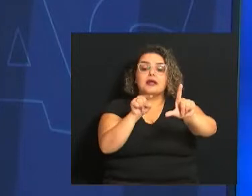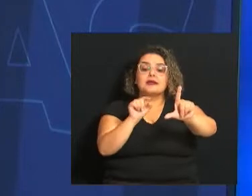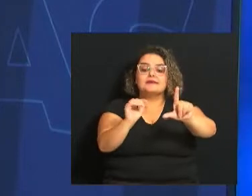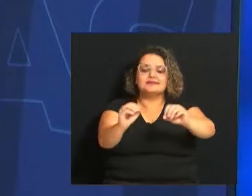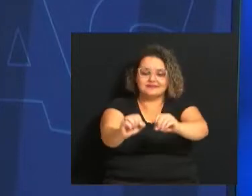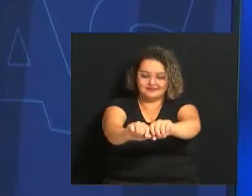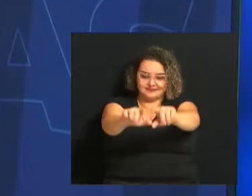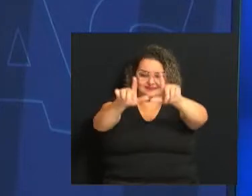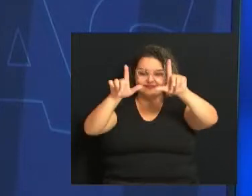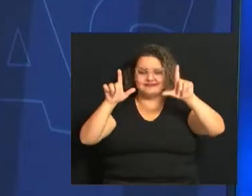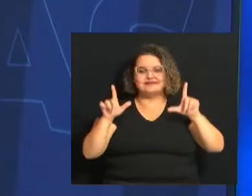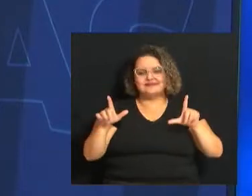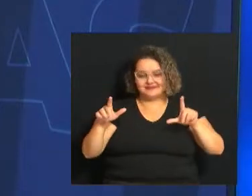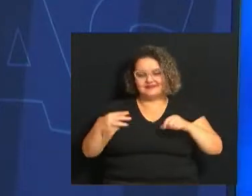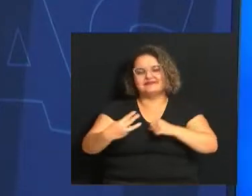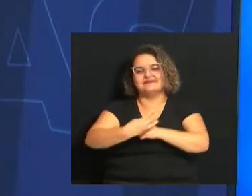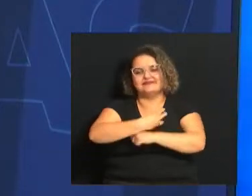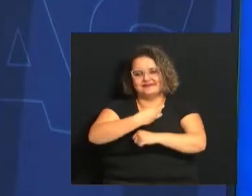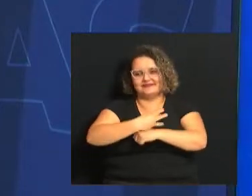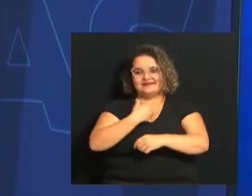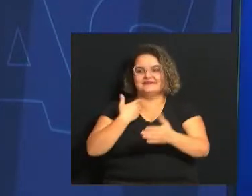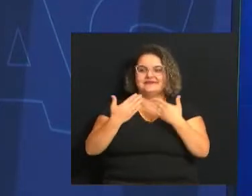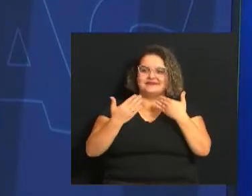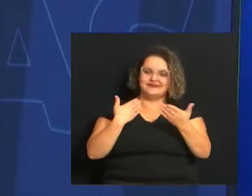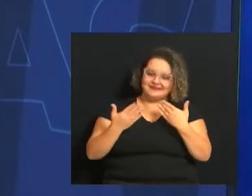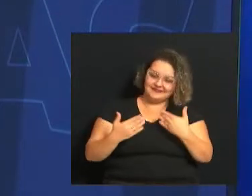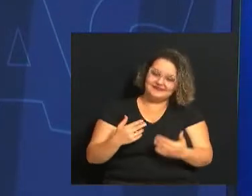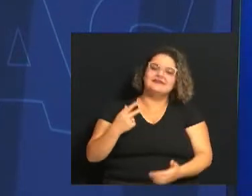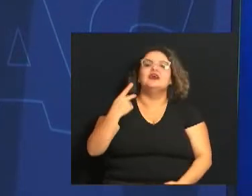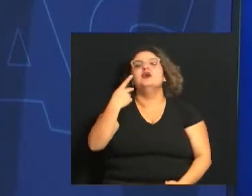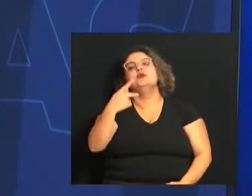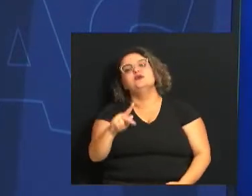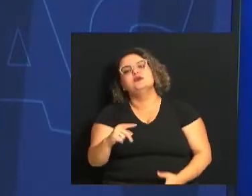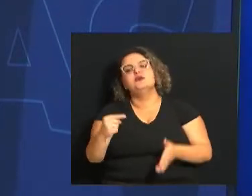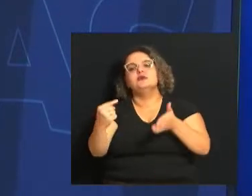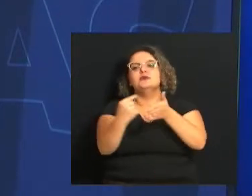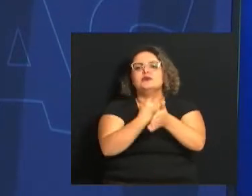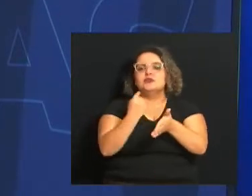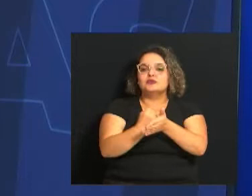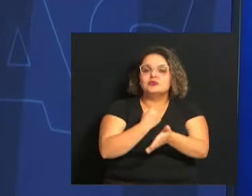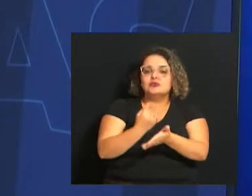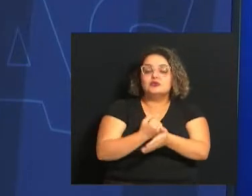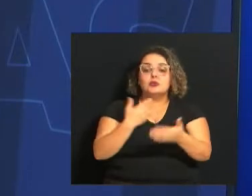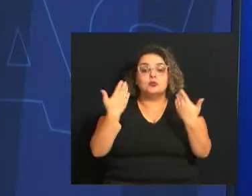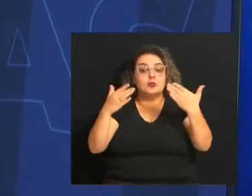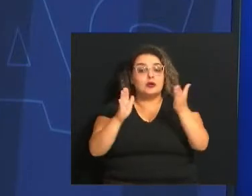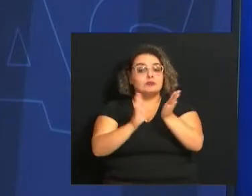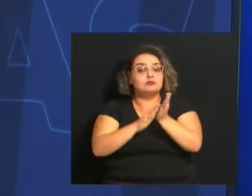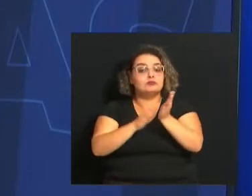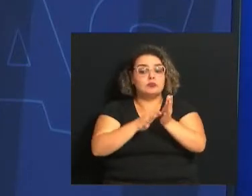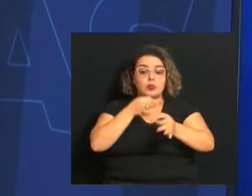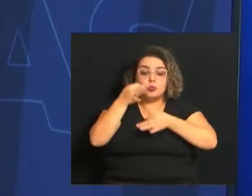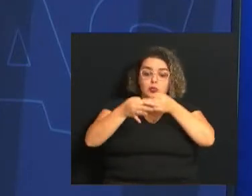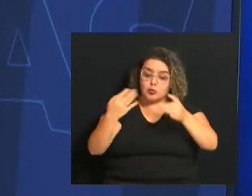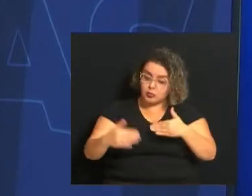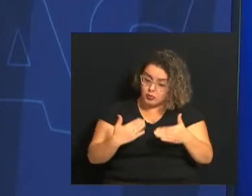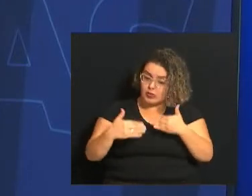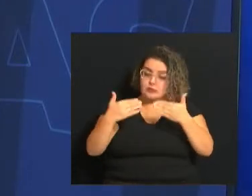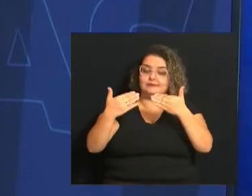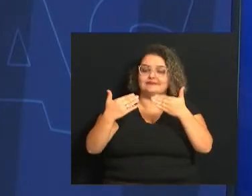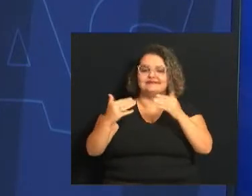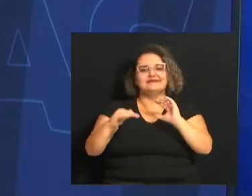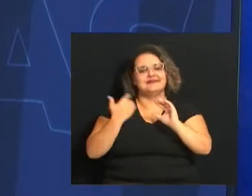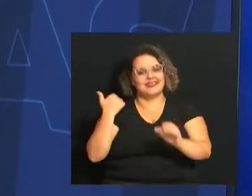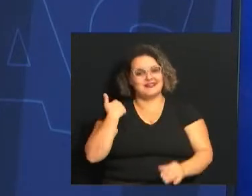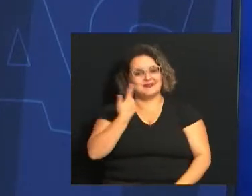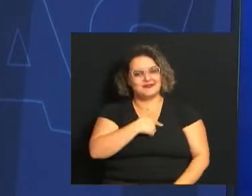Campinas. Você aperta e já pode encaminhar o seu questionamento, um elogio, uma crítica construtiva. Manda pra gente